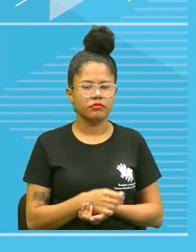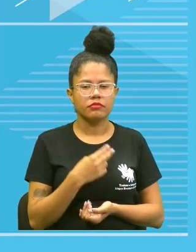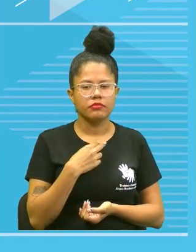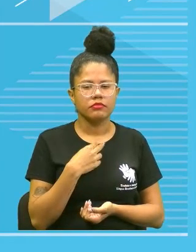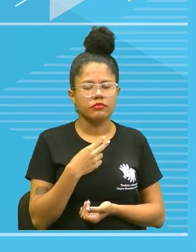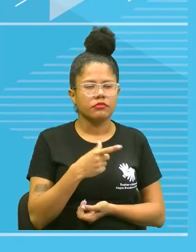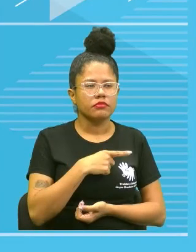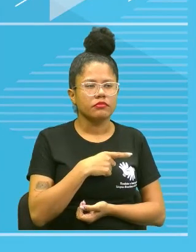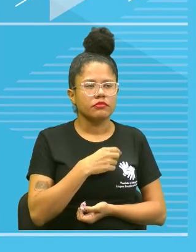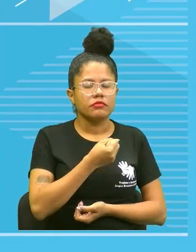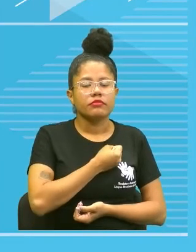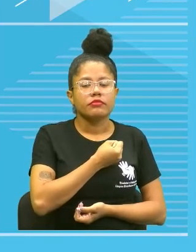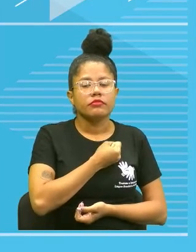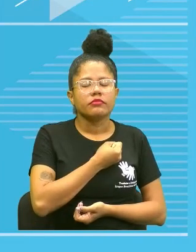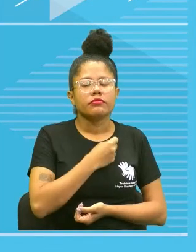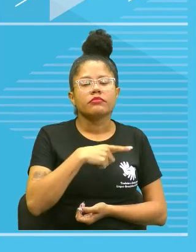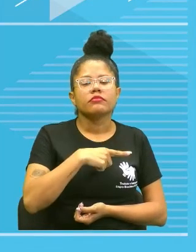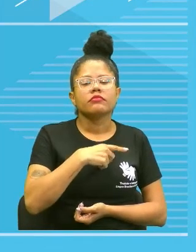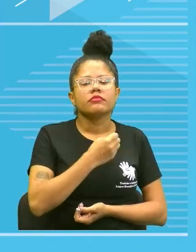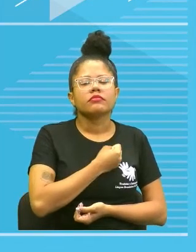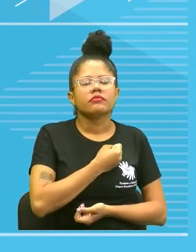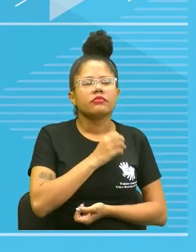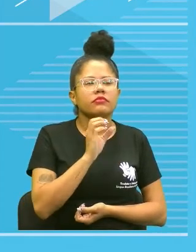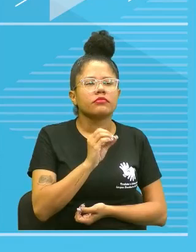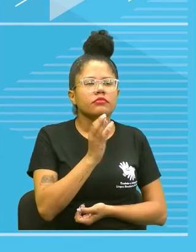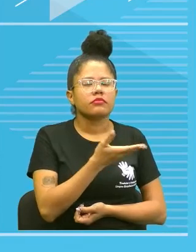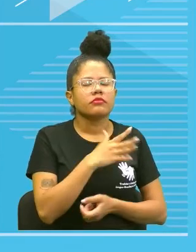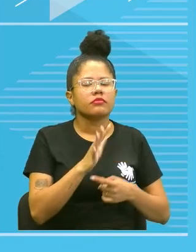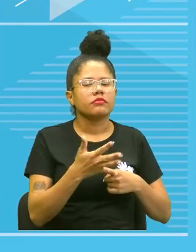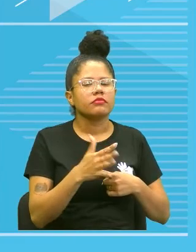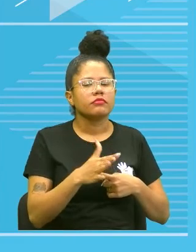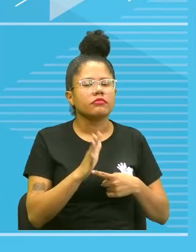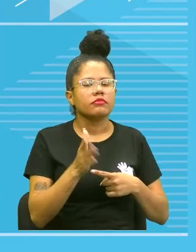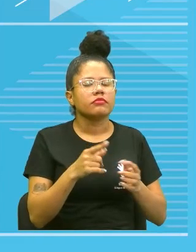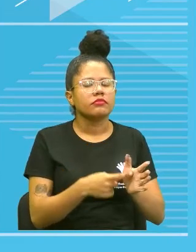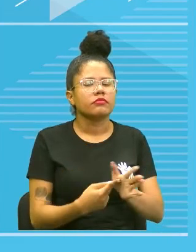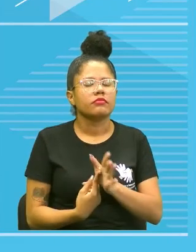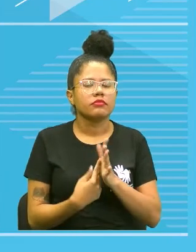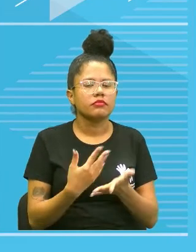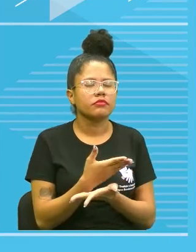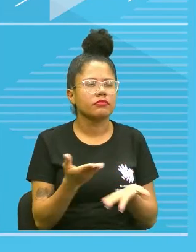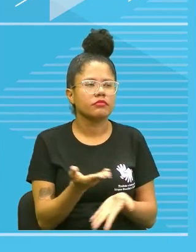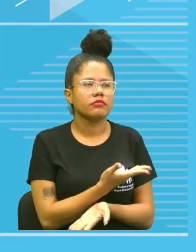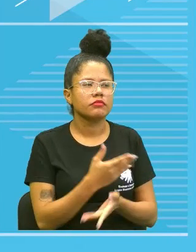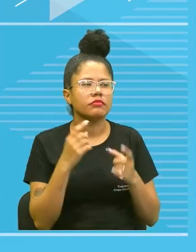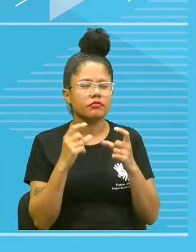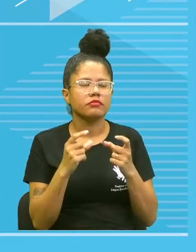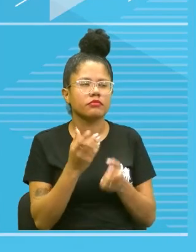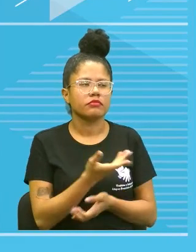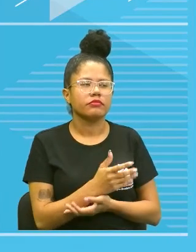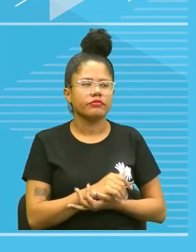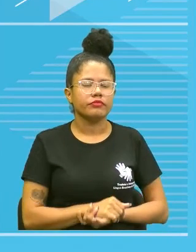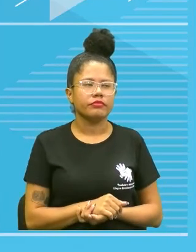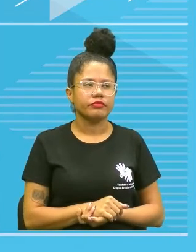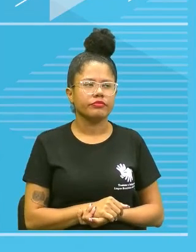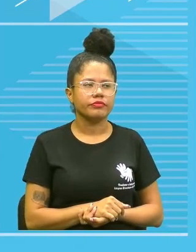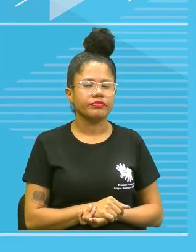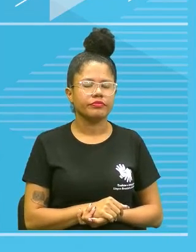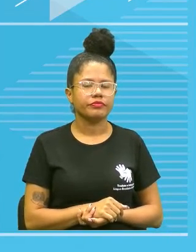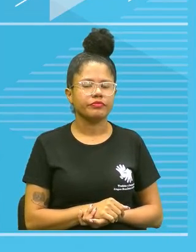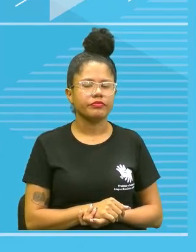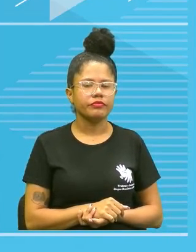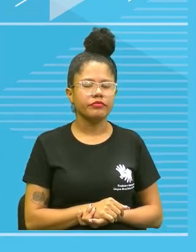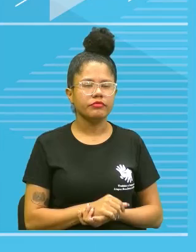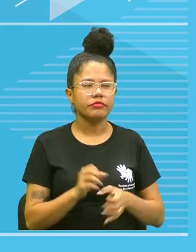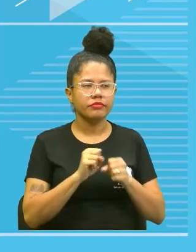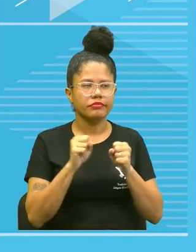zerar. As máquinas térmicas, como a gente viu aqui, funcionam da seguinte forma. Máquinas térmicas, chamamos de máquinas térmicas